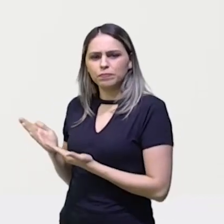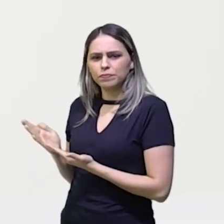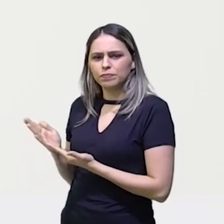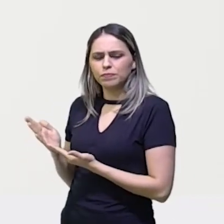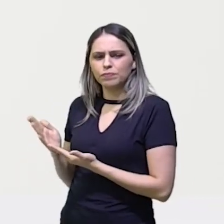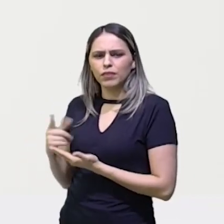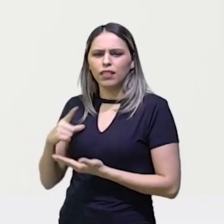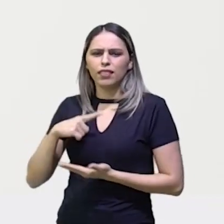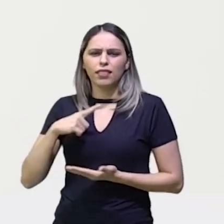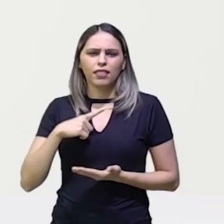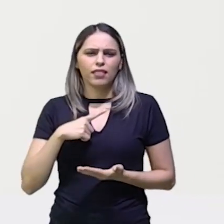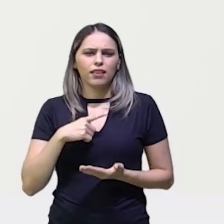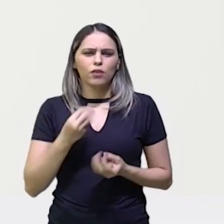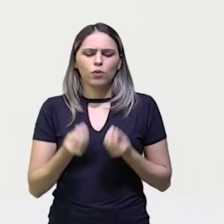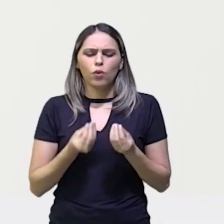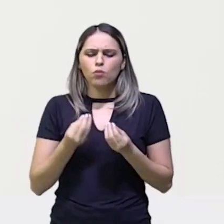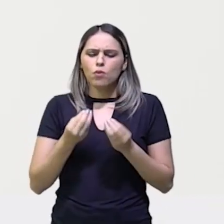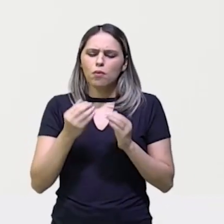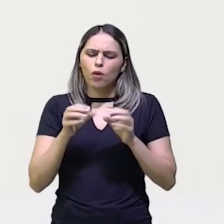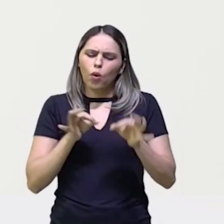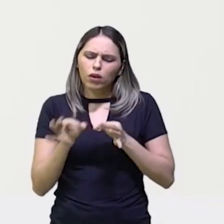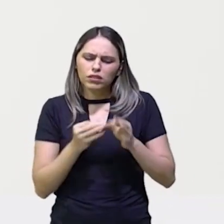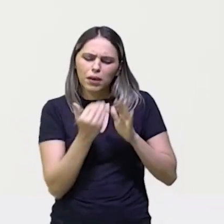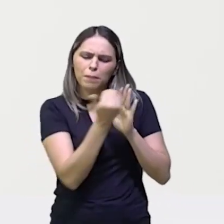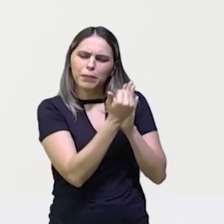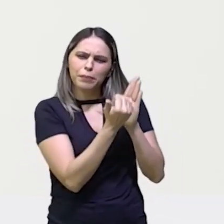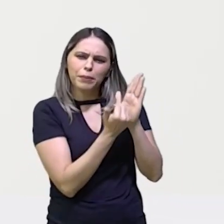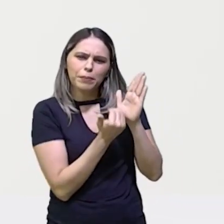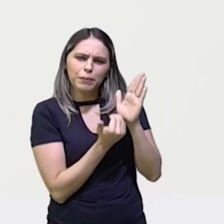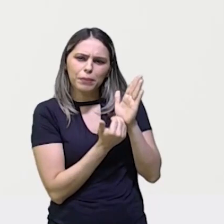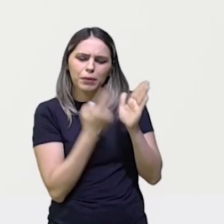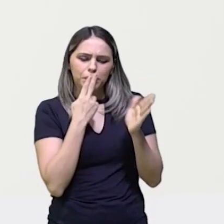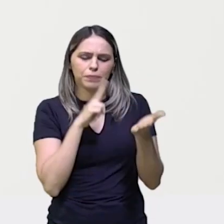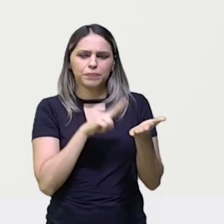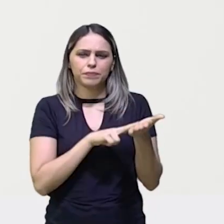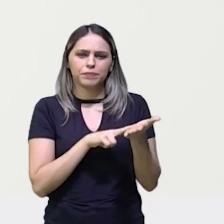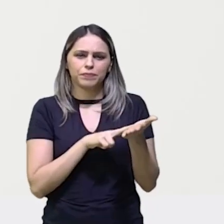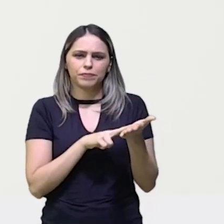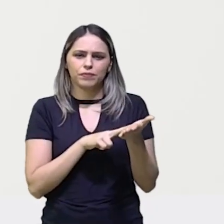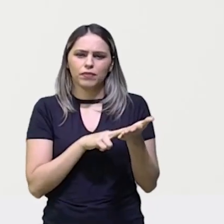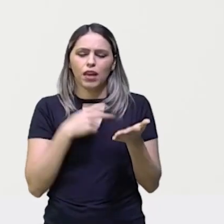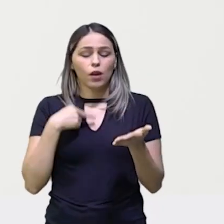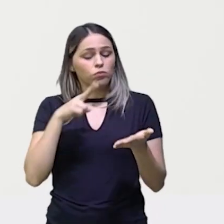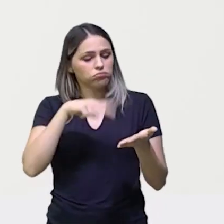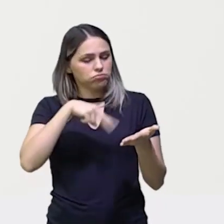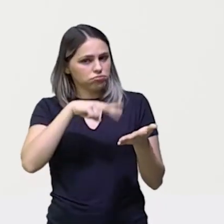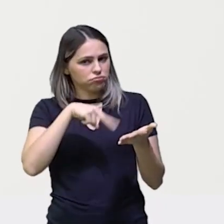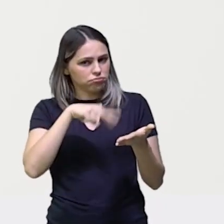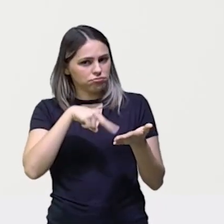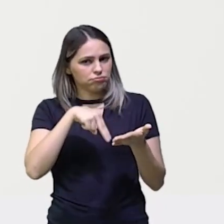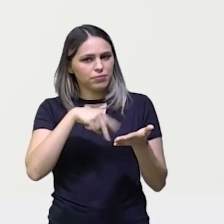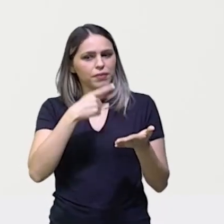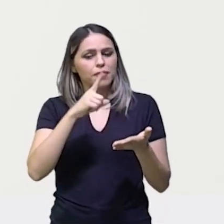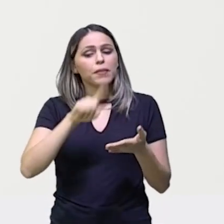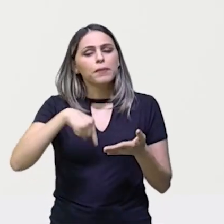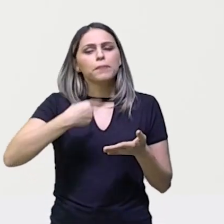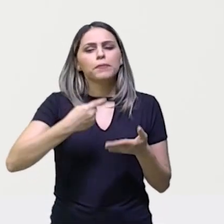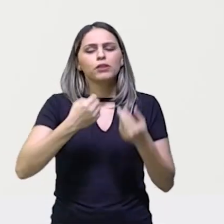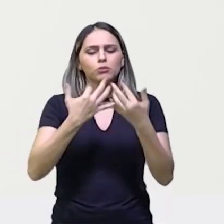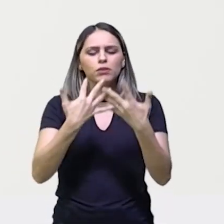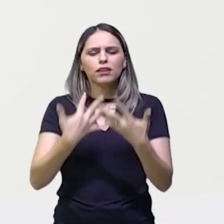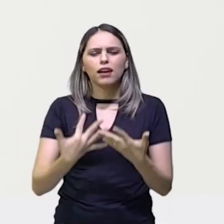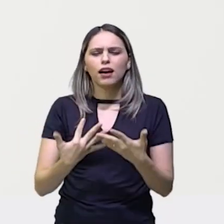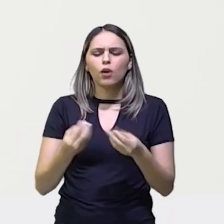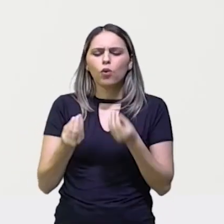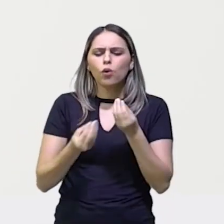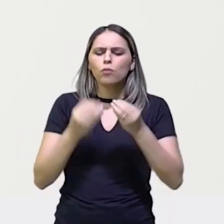Aqui nós temos a estrutura, nós temos uma carta. Eu vou ler primeiro para vocês, depois eu vou explicar passo